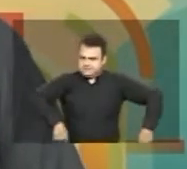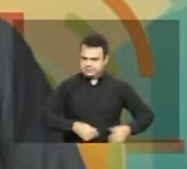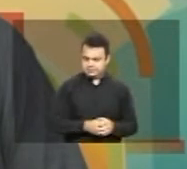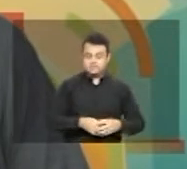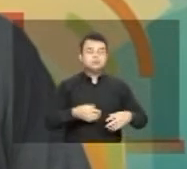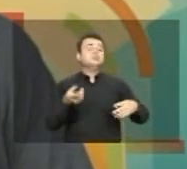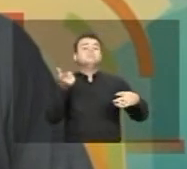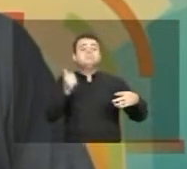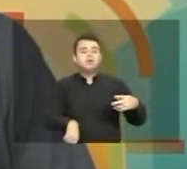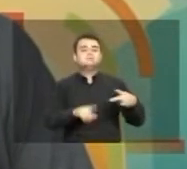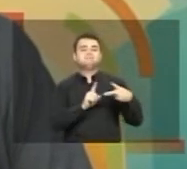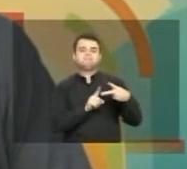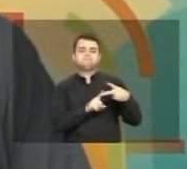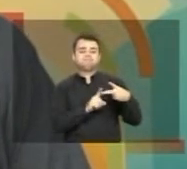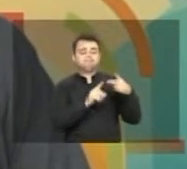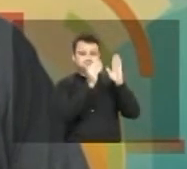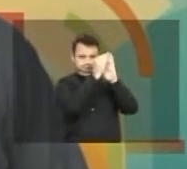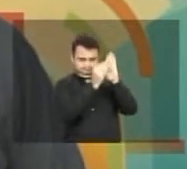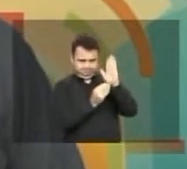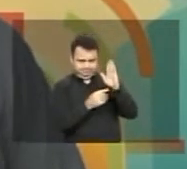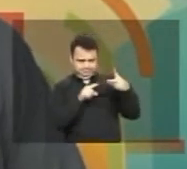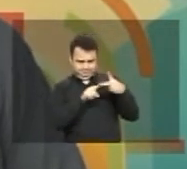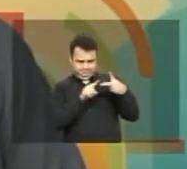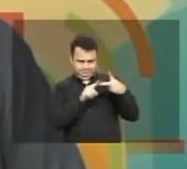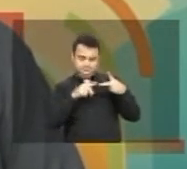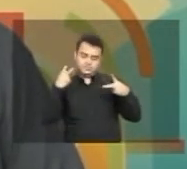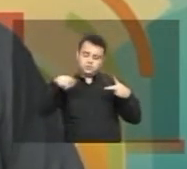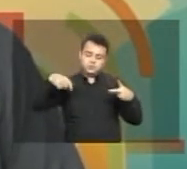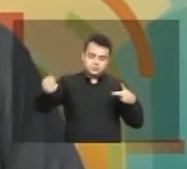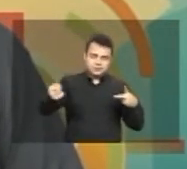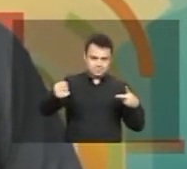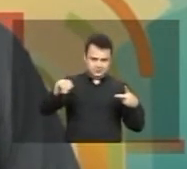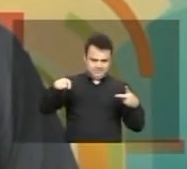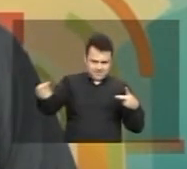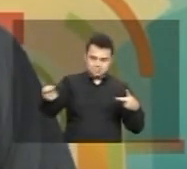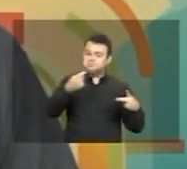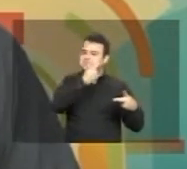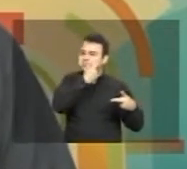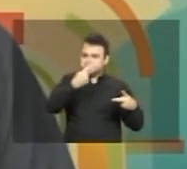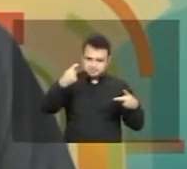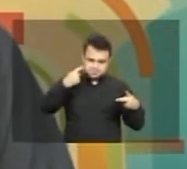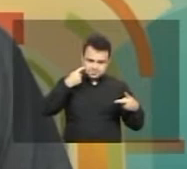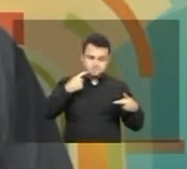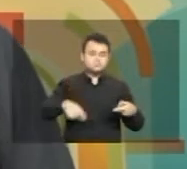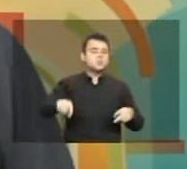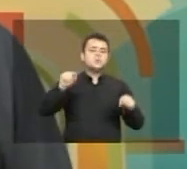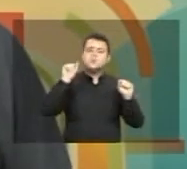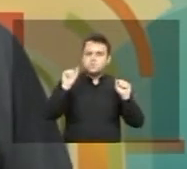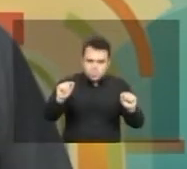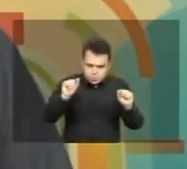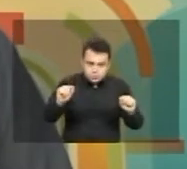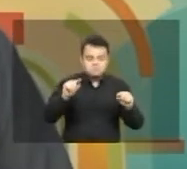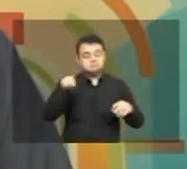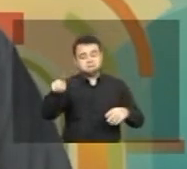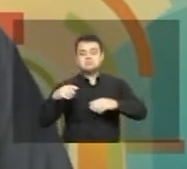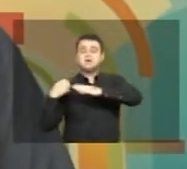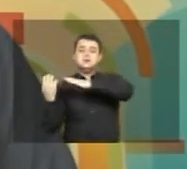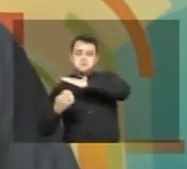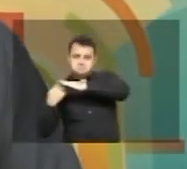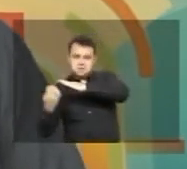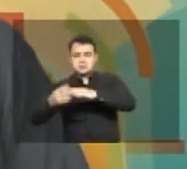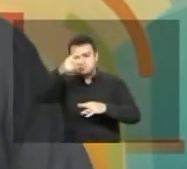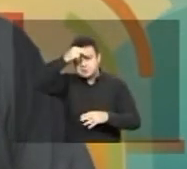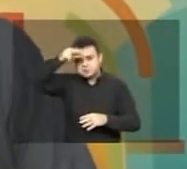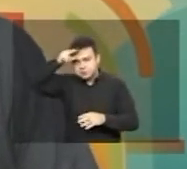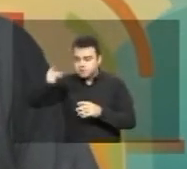também segundo turno ordem do dia traz projeto de Jorge Menezes o PSD a matéria trata da obrigatoriedade de